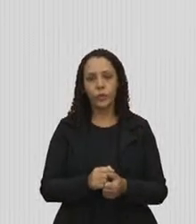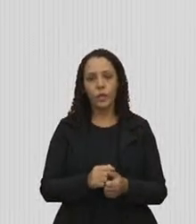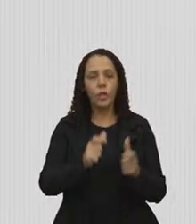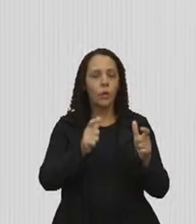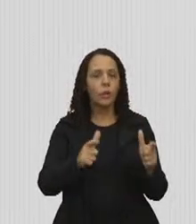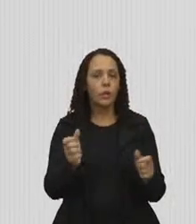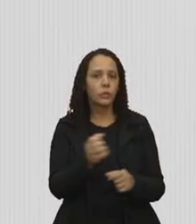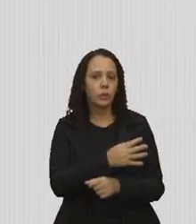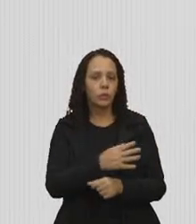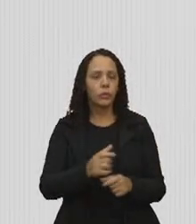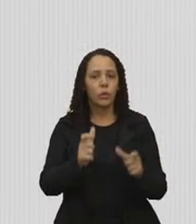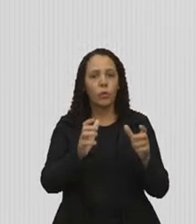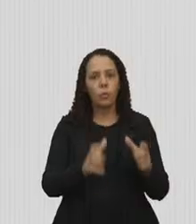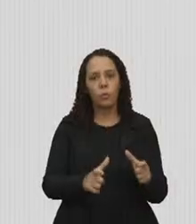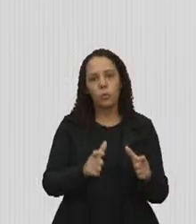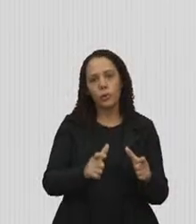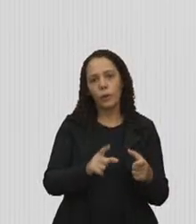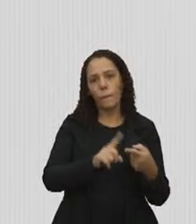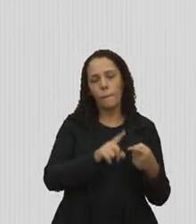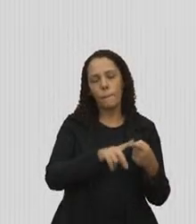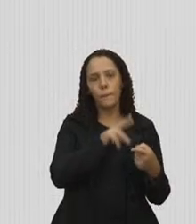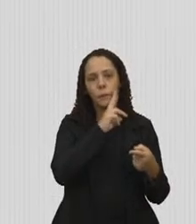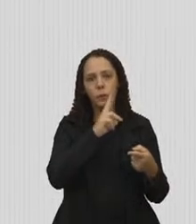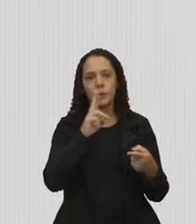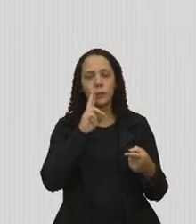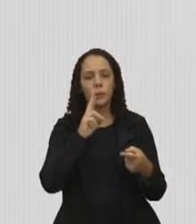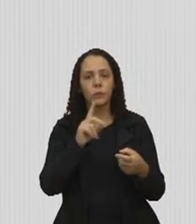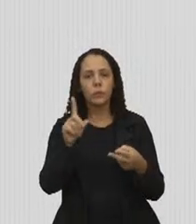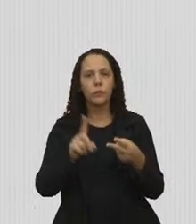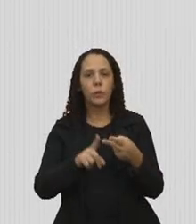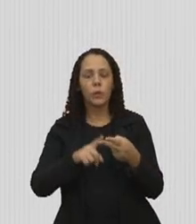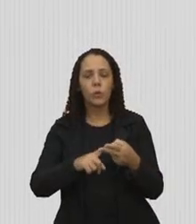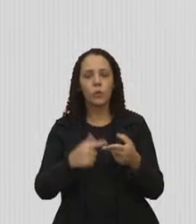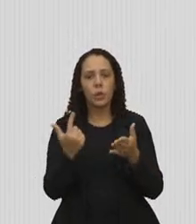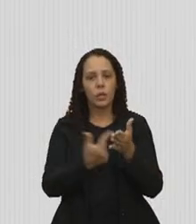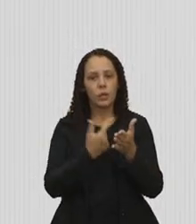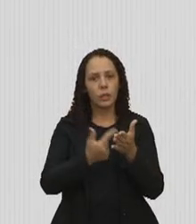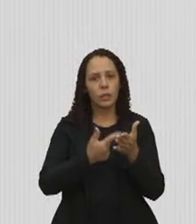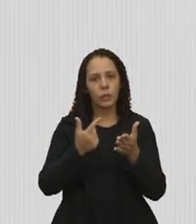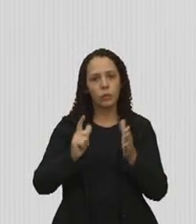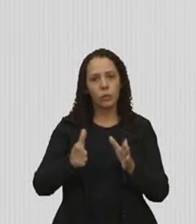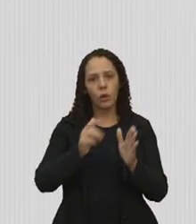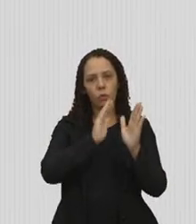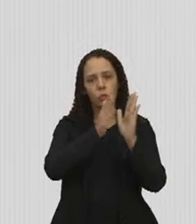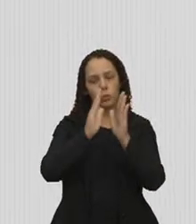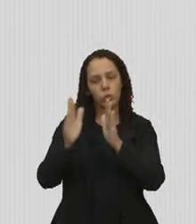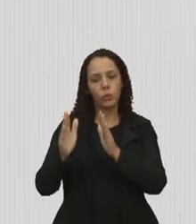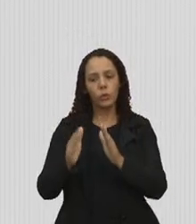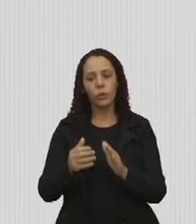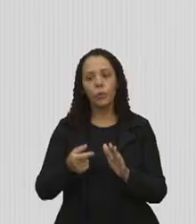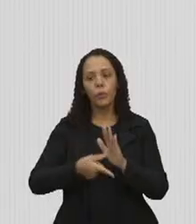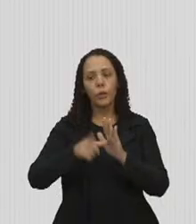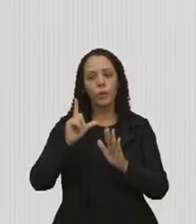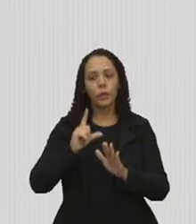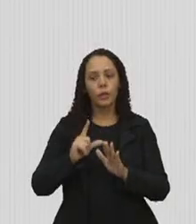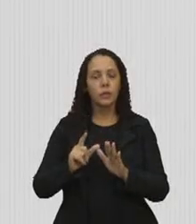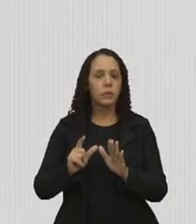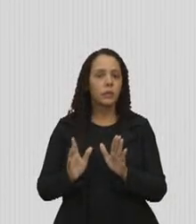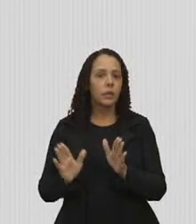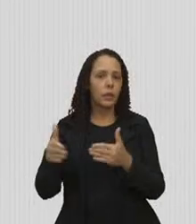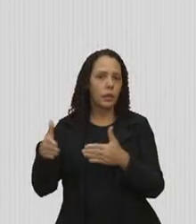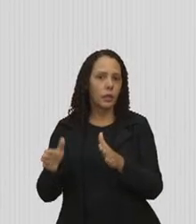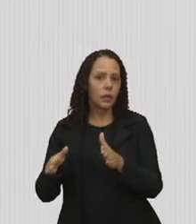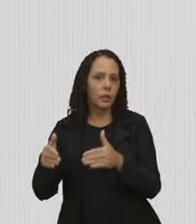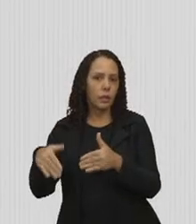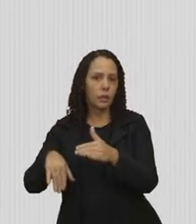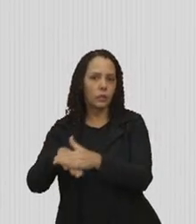e a biblioteca, que a nossa biblioteca era improvisada em 2 salas de aulas, né? E agora